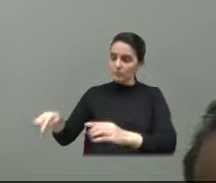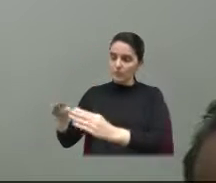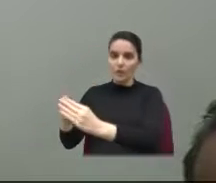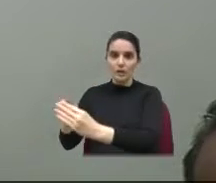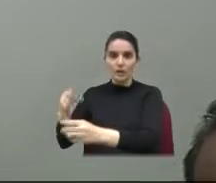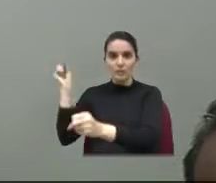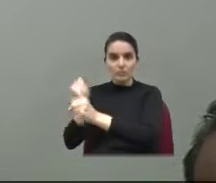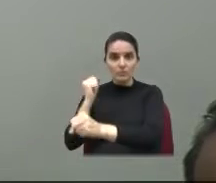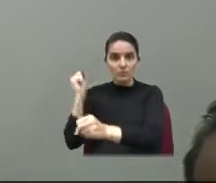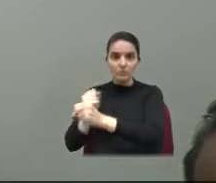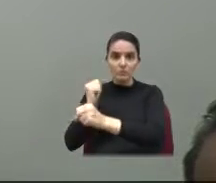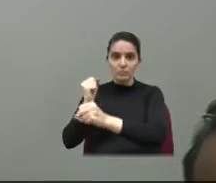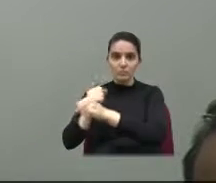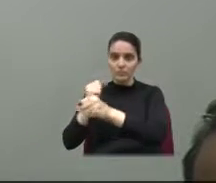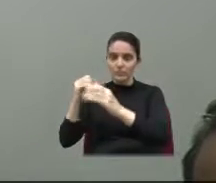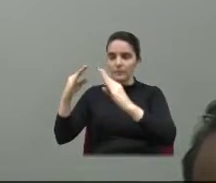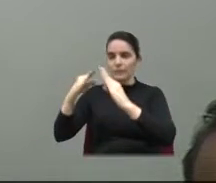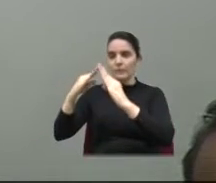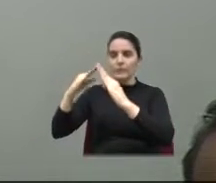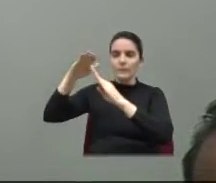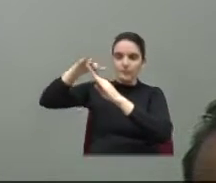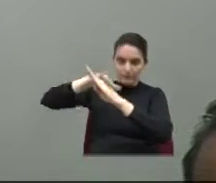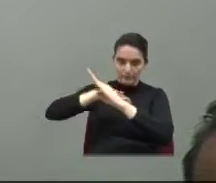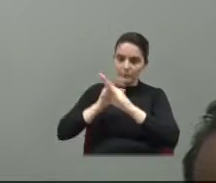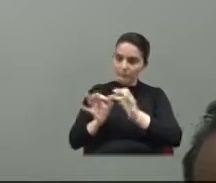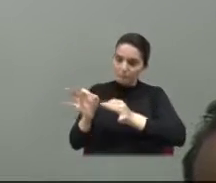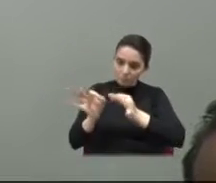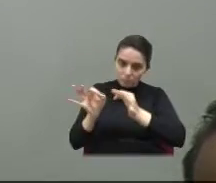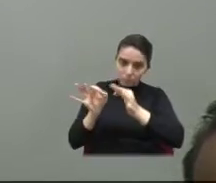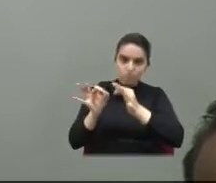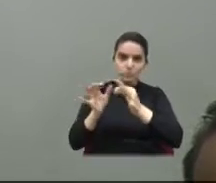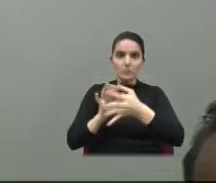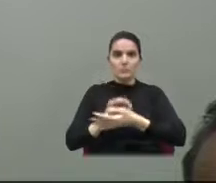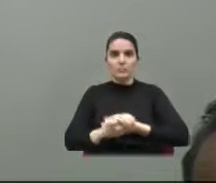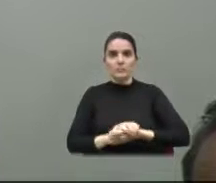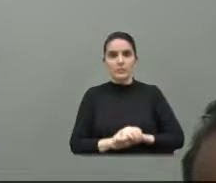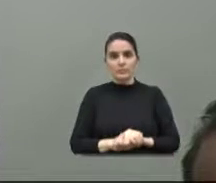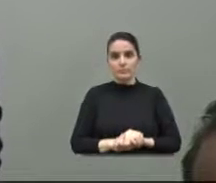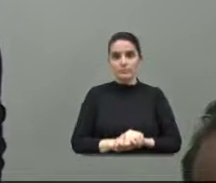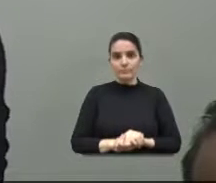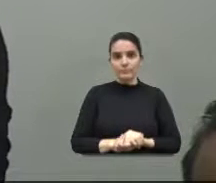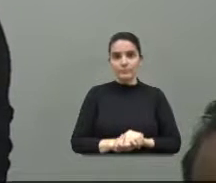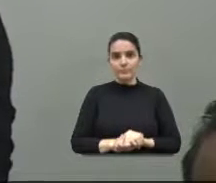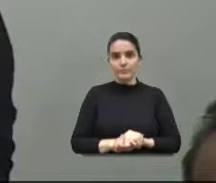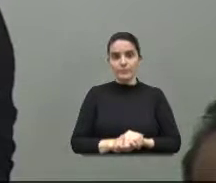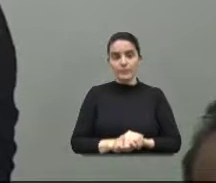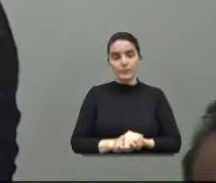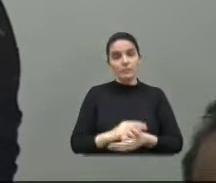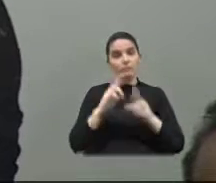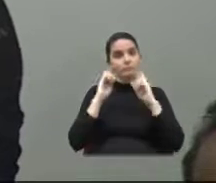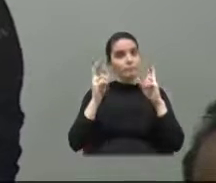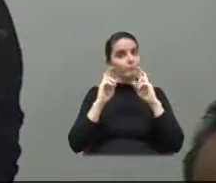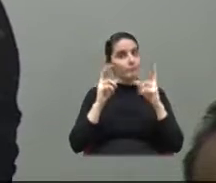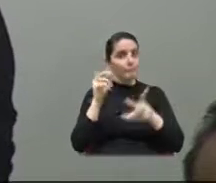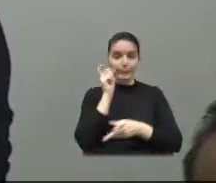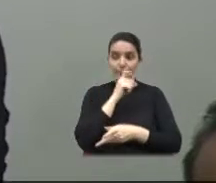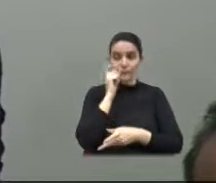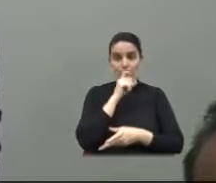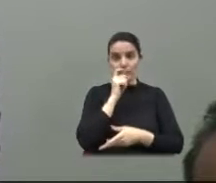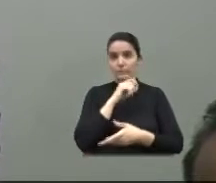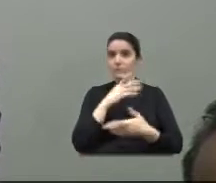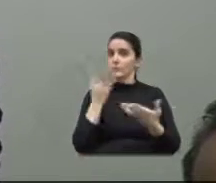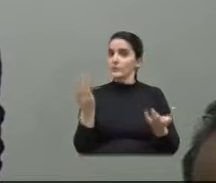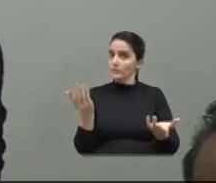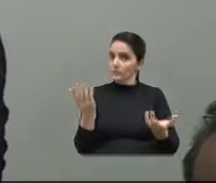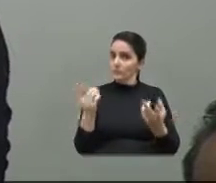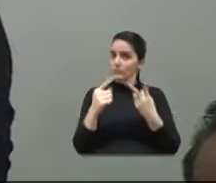querendo cobrir aquela parte de cima, aquela parte lá do fundo onde está a tenda. Eu espero que não seja verdade, né? A gente vai verificar, mas eu espero que não seja. É que